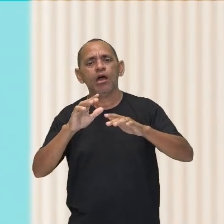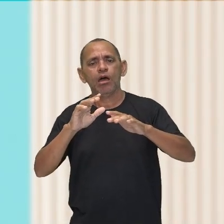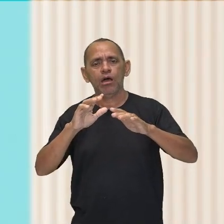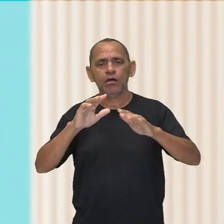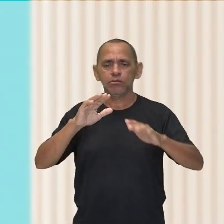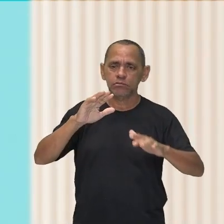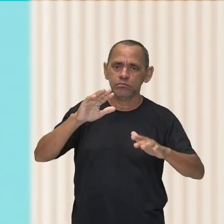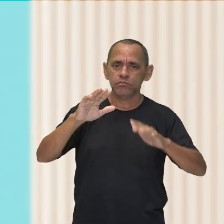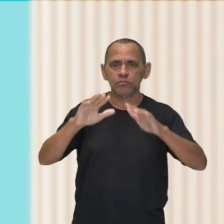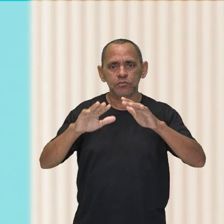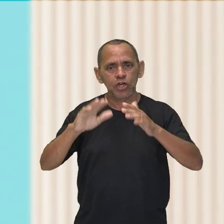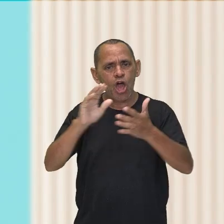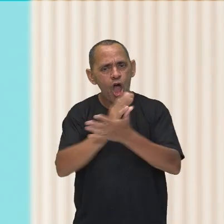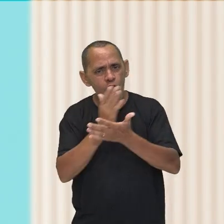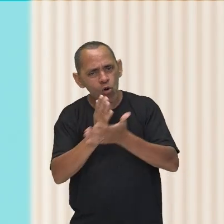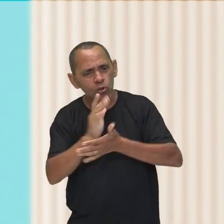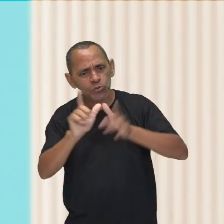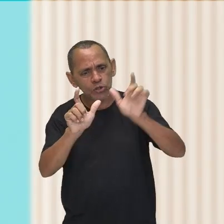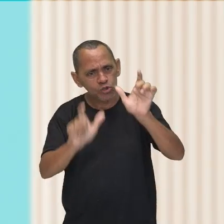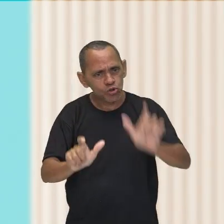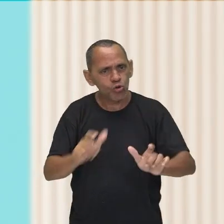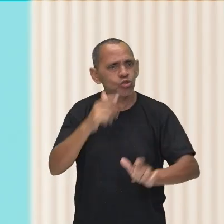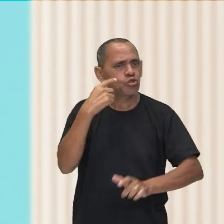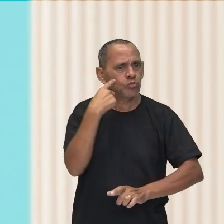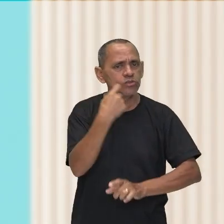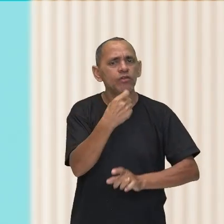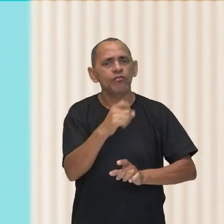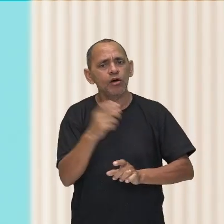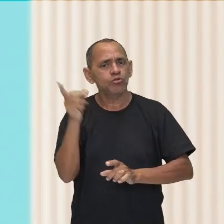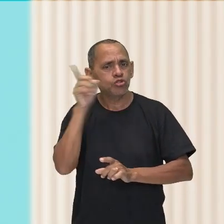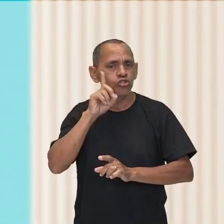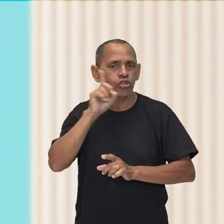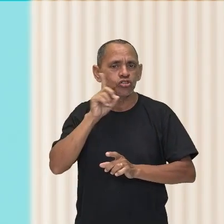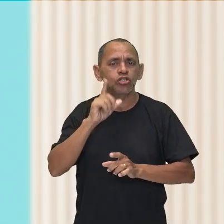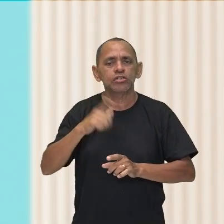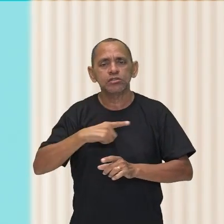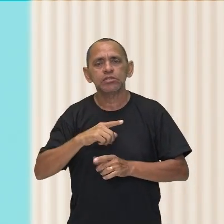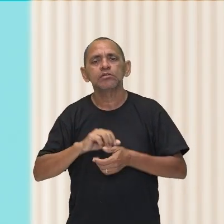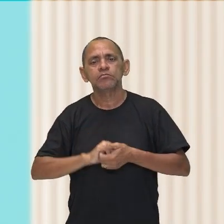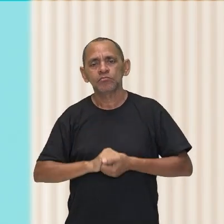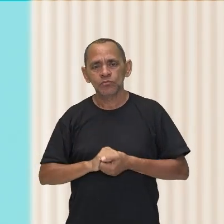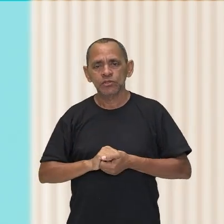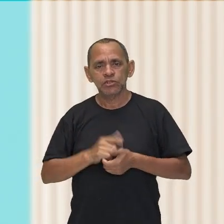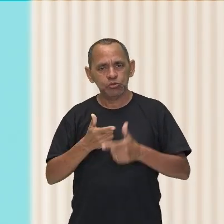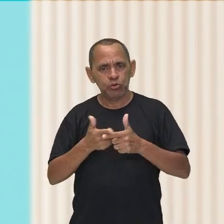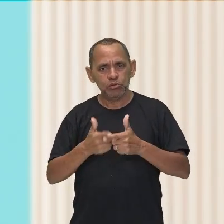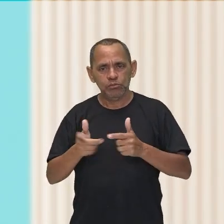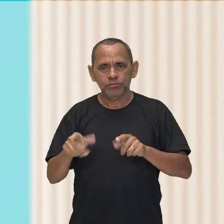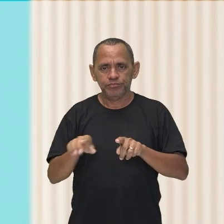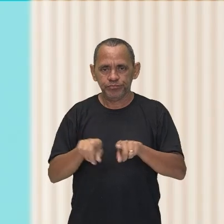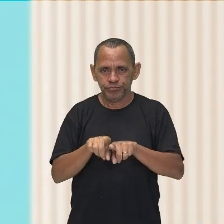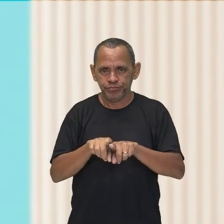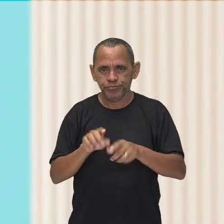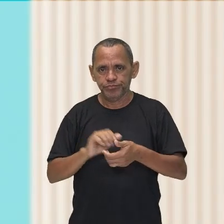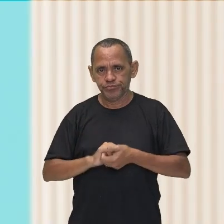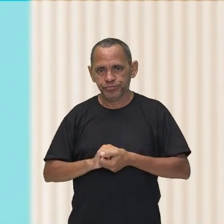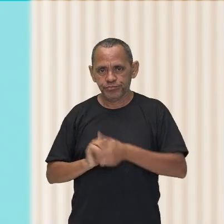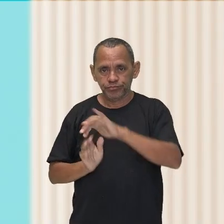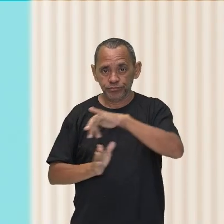observa algumas pessoas aí no dia a dia, que possuem essa condição. Bom, para praticar